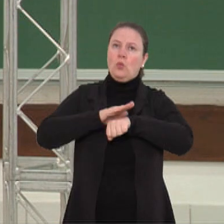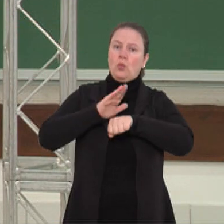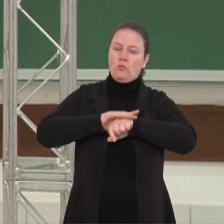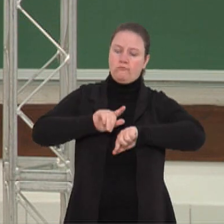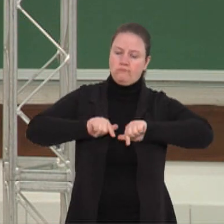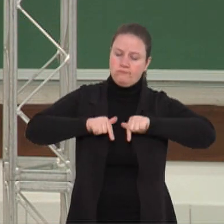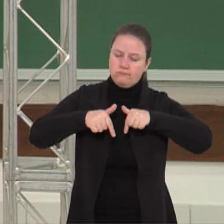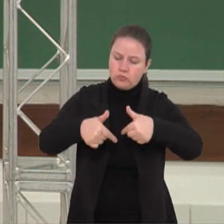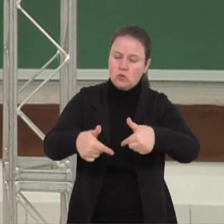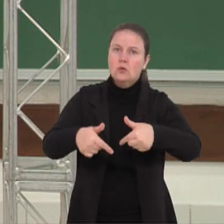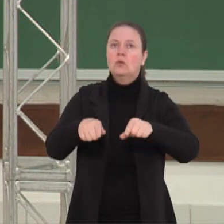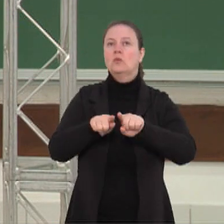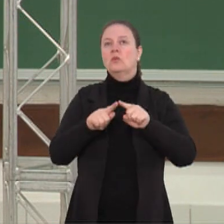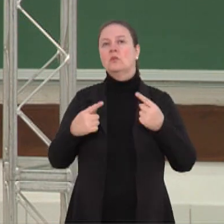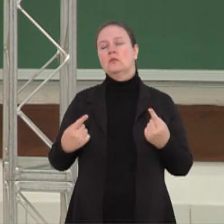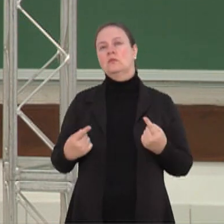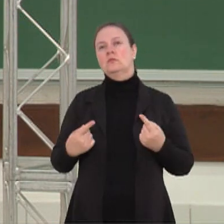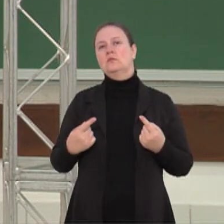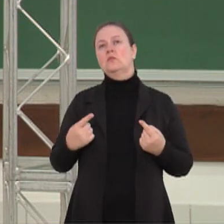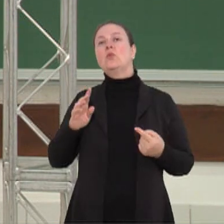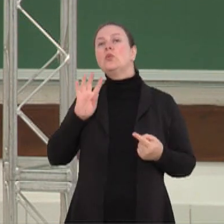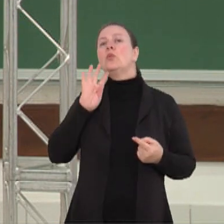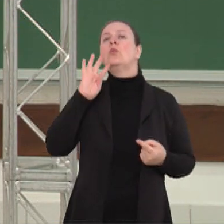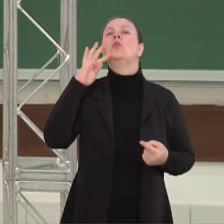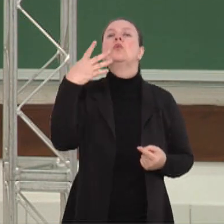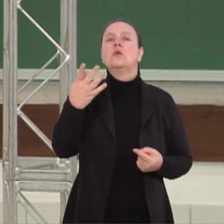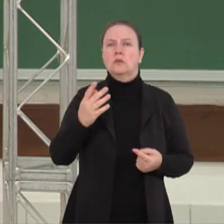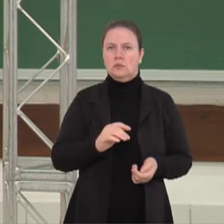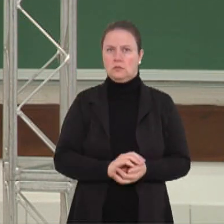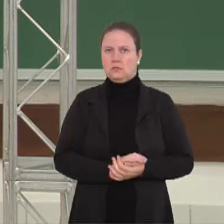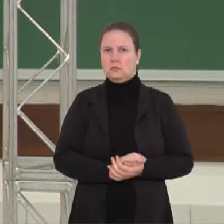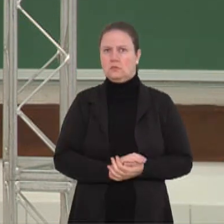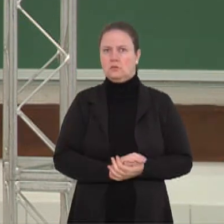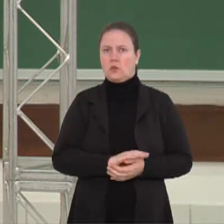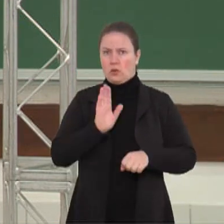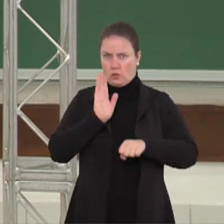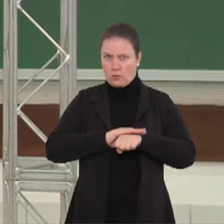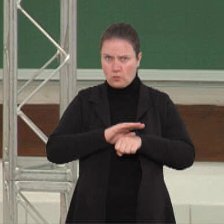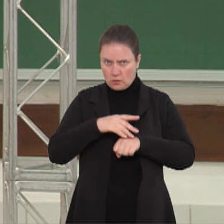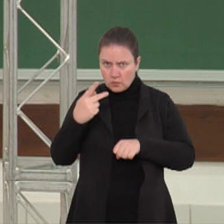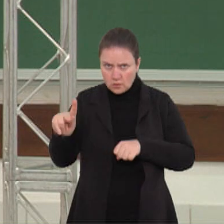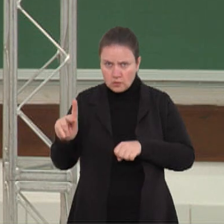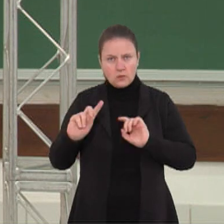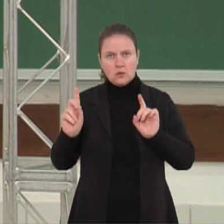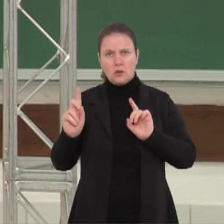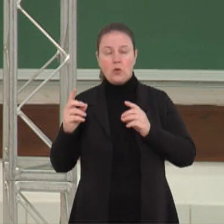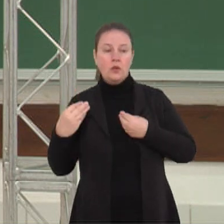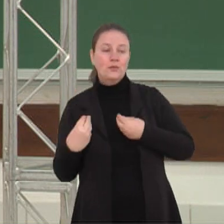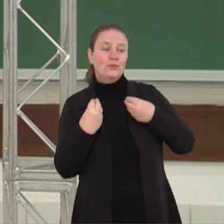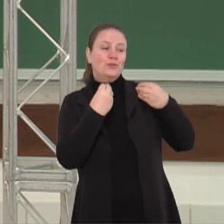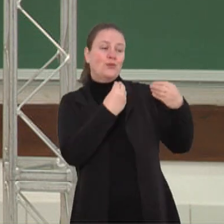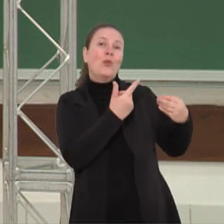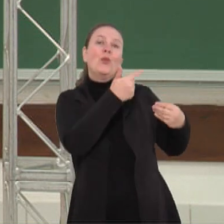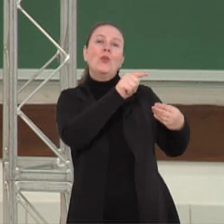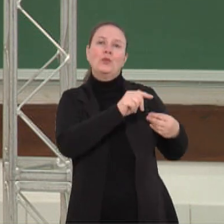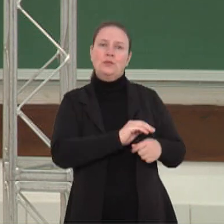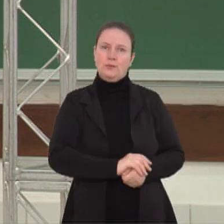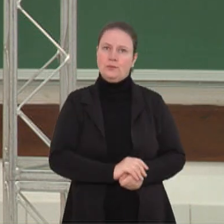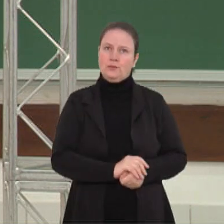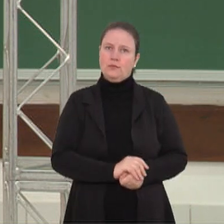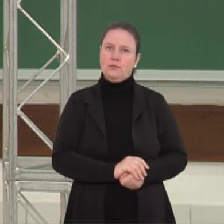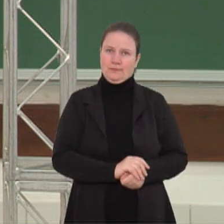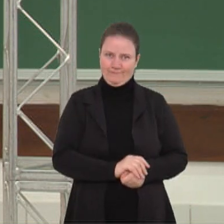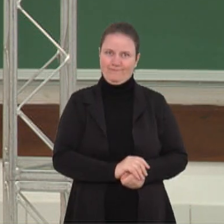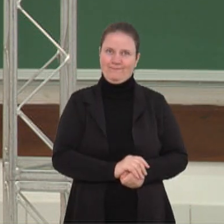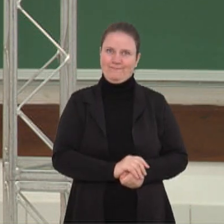obra, mas o resultado da sua mão de obra não é mais dele, é de outro, é alien, e aí alienado. Então,